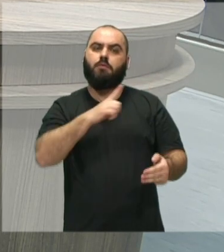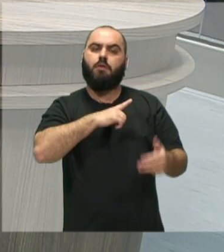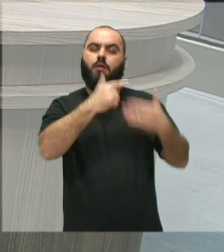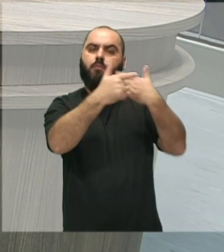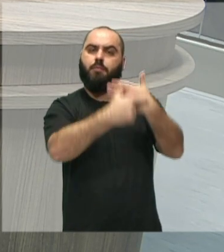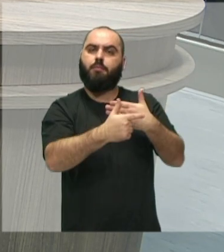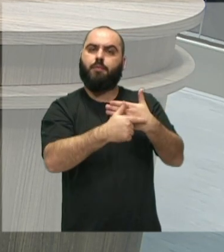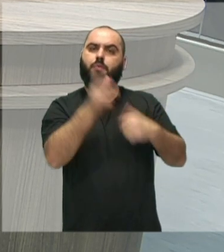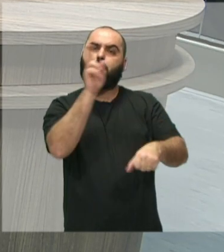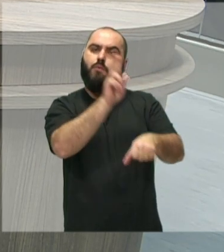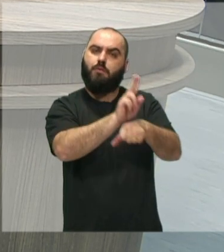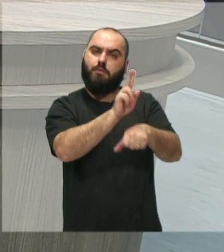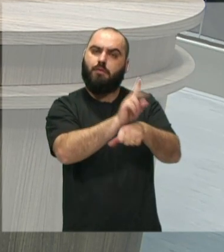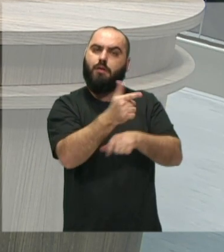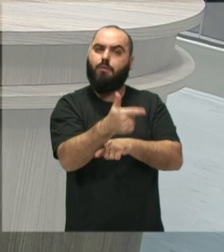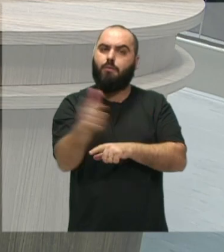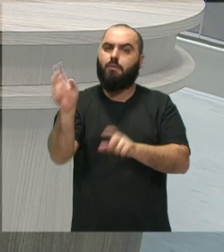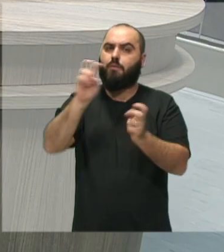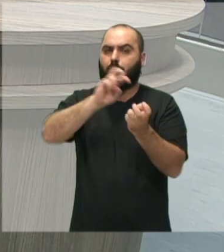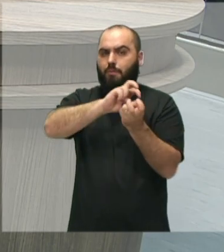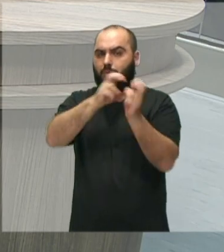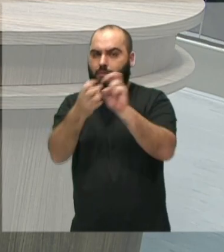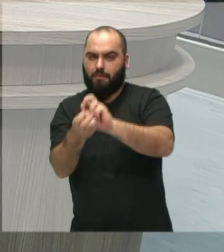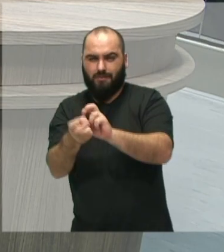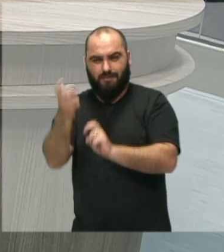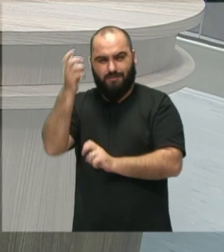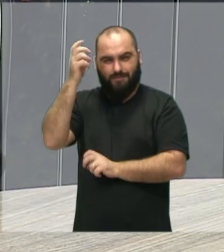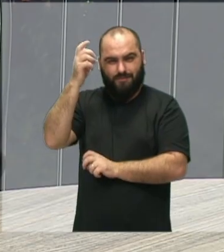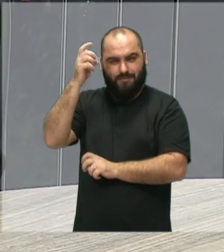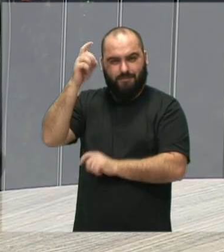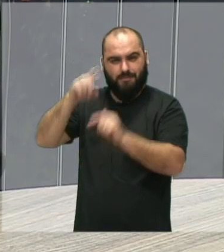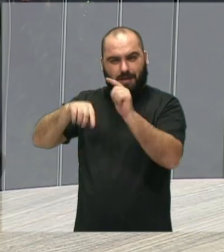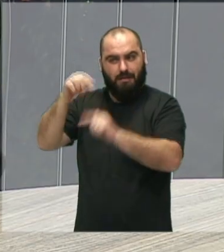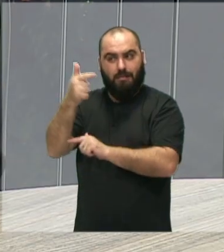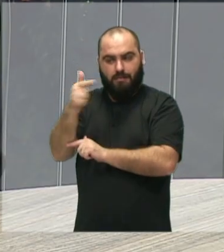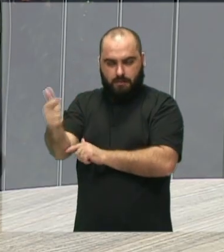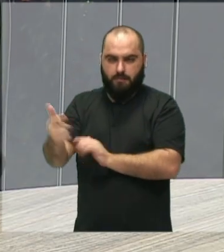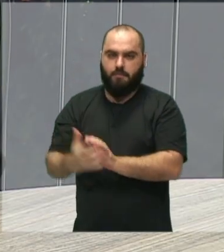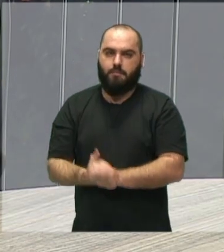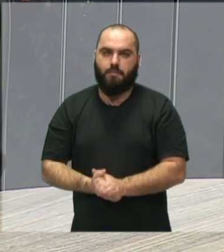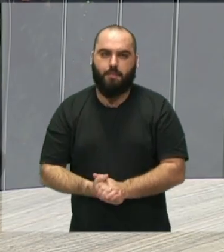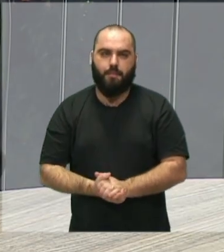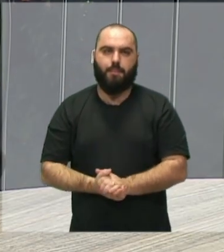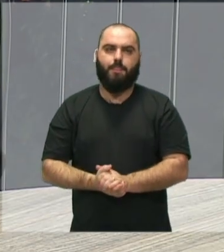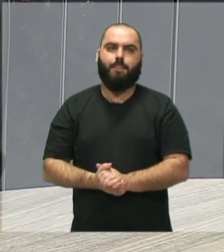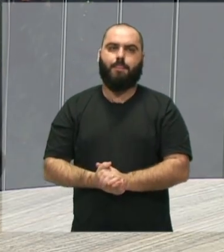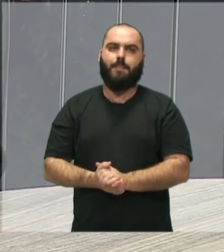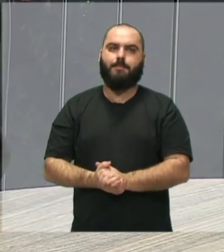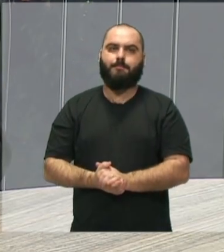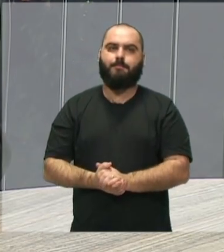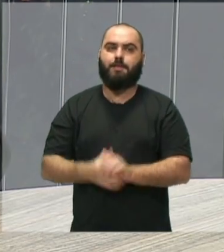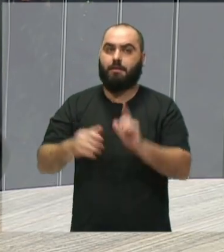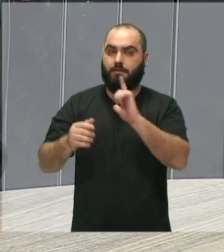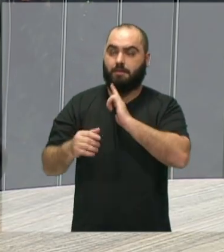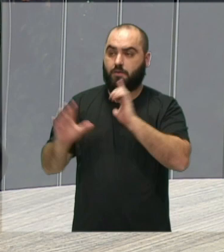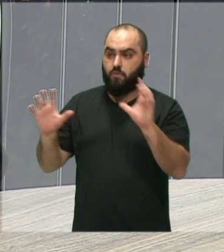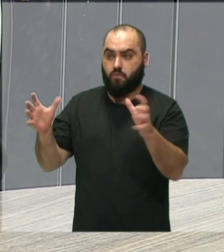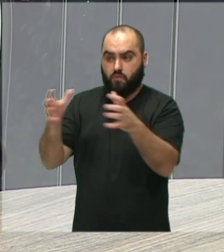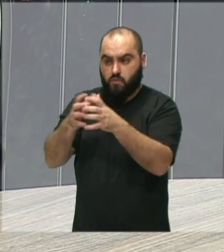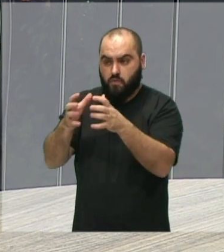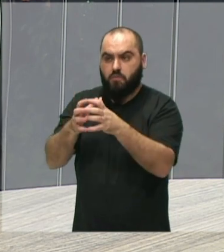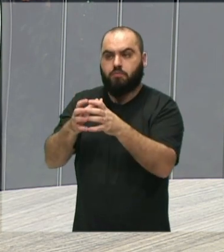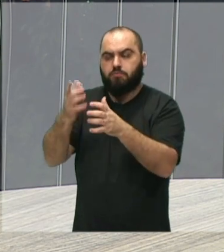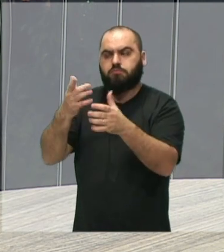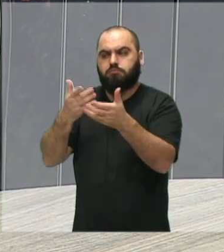também. Atualmente, a gente está sem trabalhar muito com essa questão, mas a gente em equipe conversa muito sobre